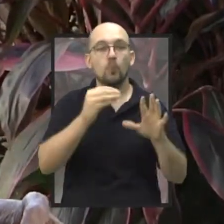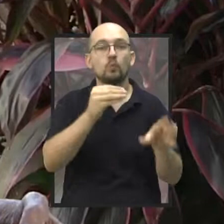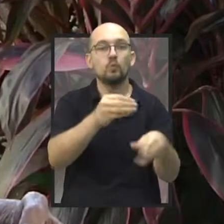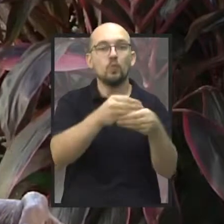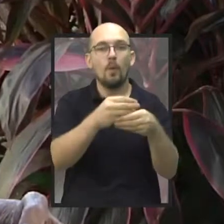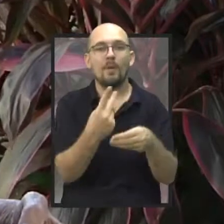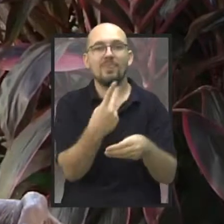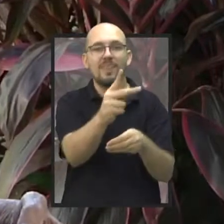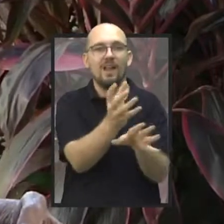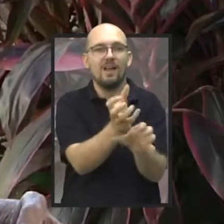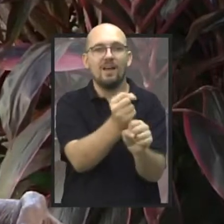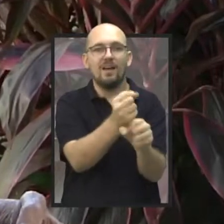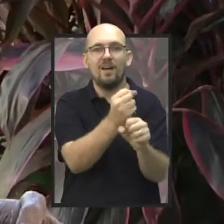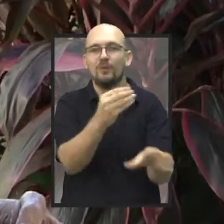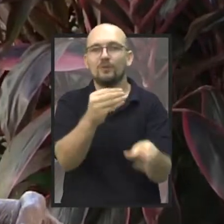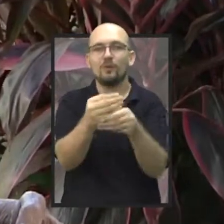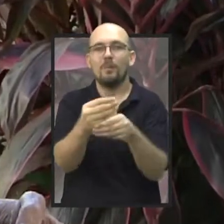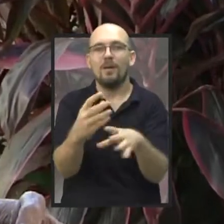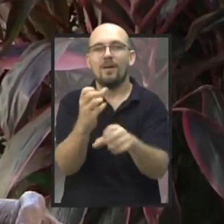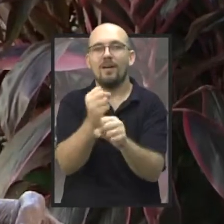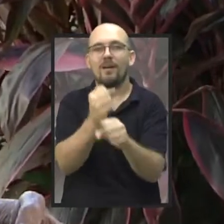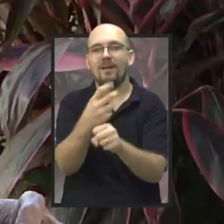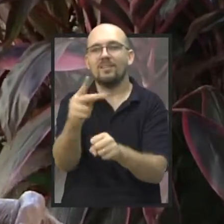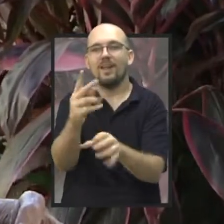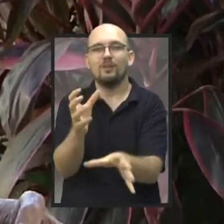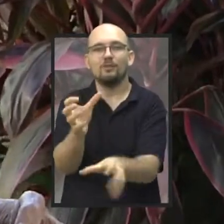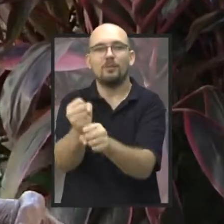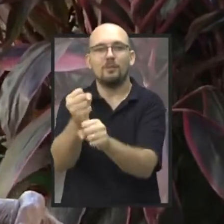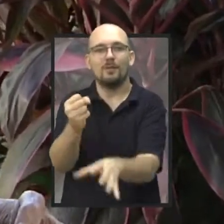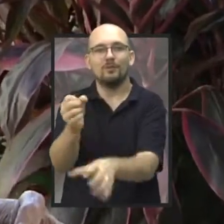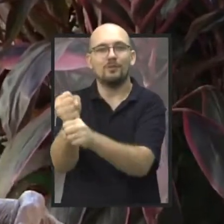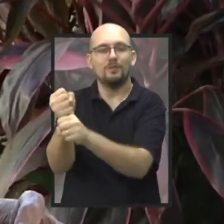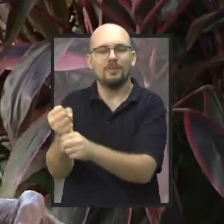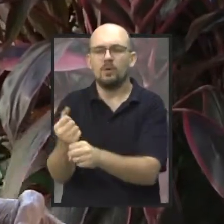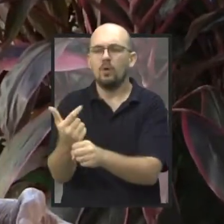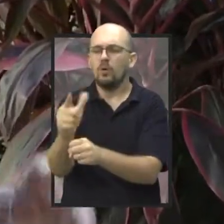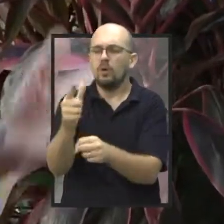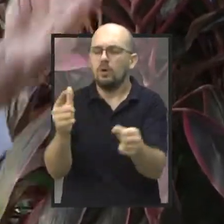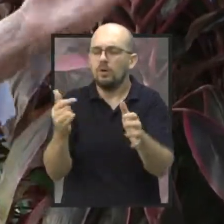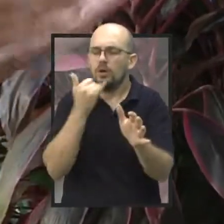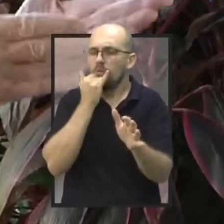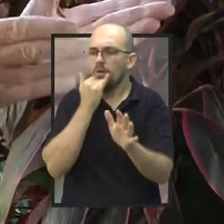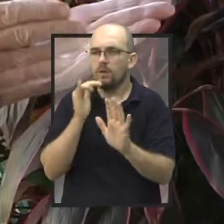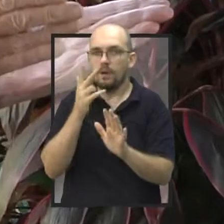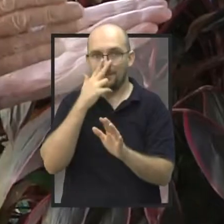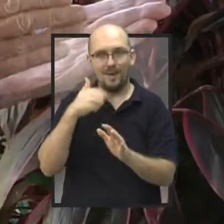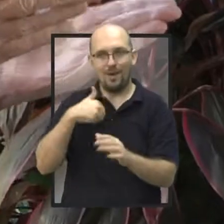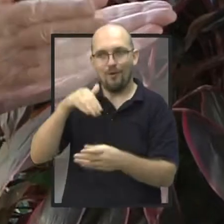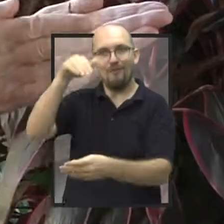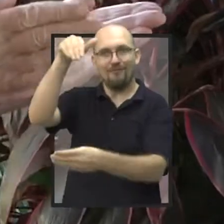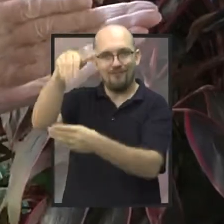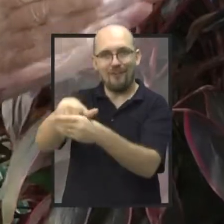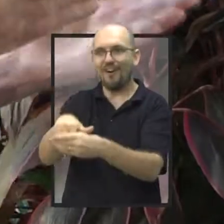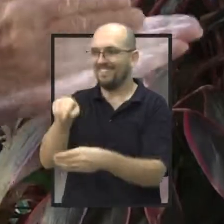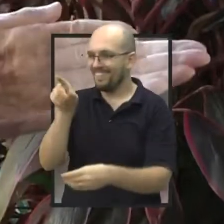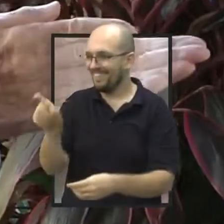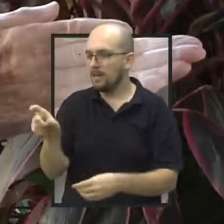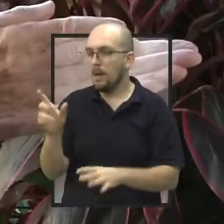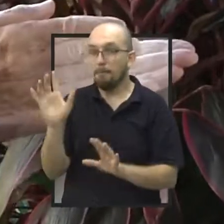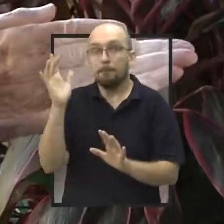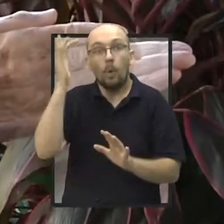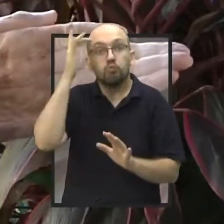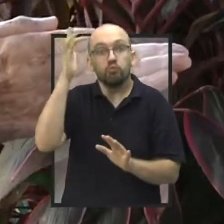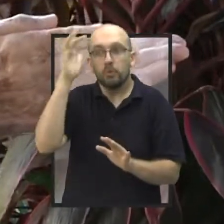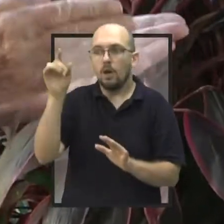com o quociente eleitoral de outro partido que vai ser beneficiado por isso. Então você vota sem saber se você está